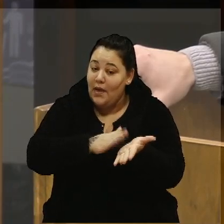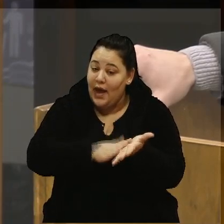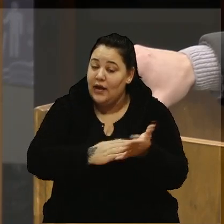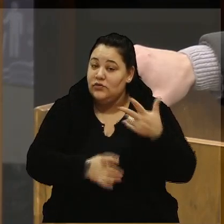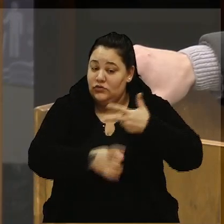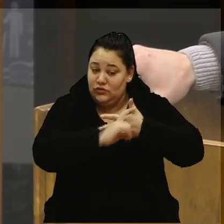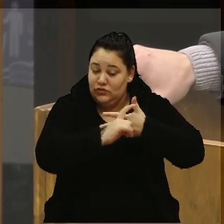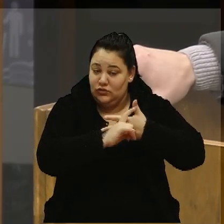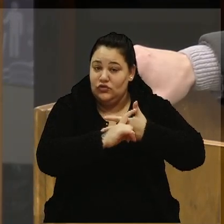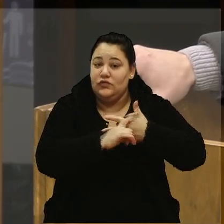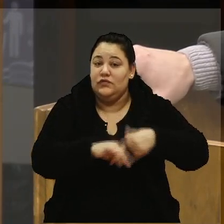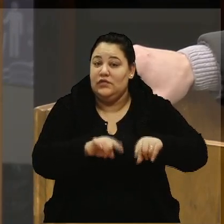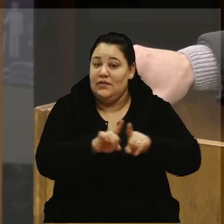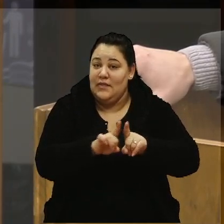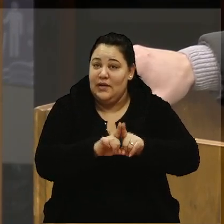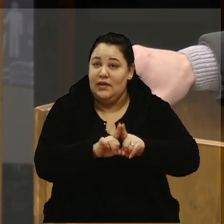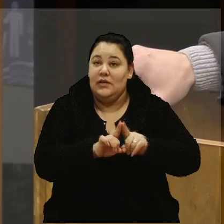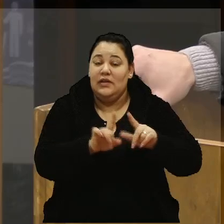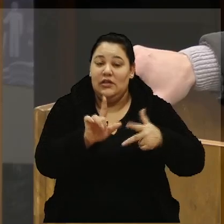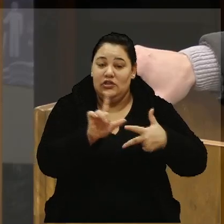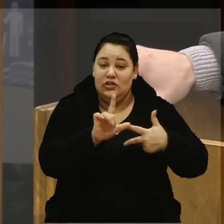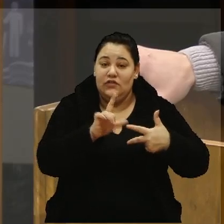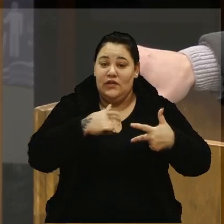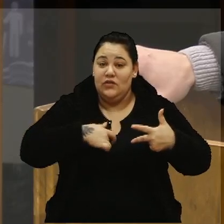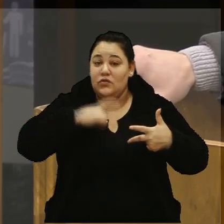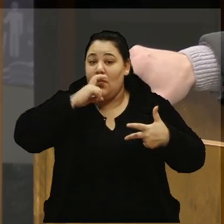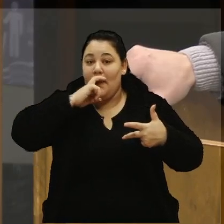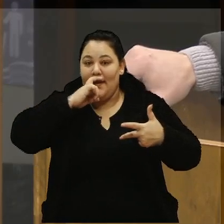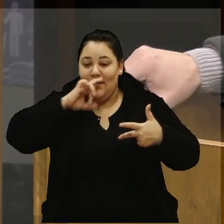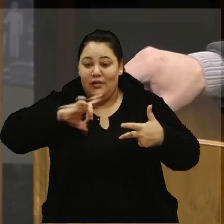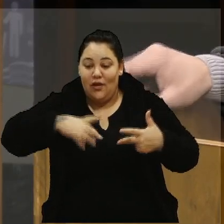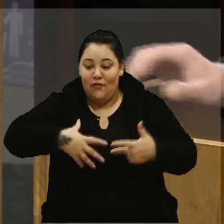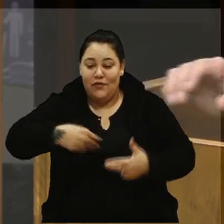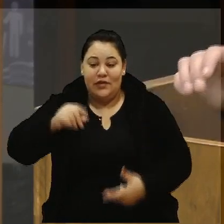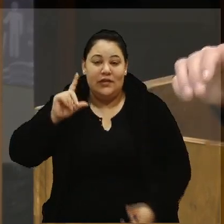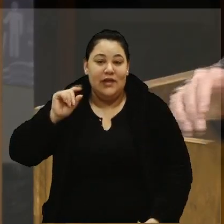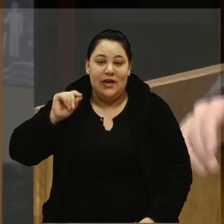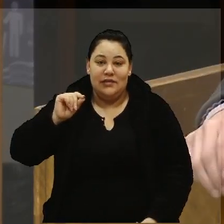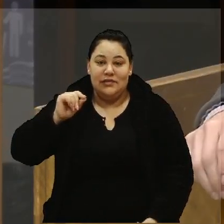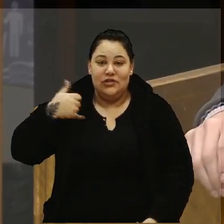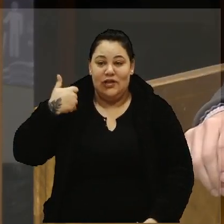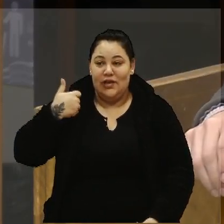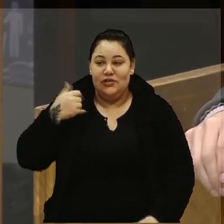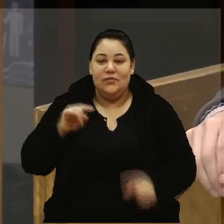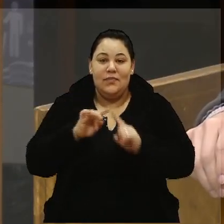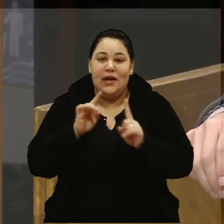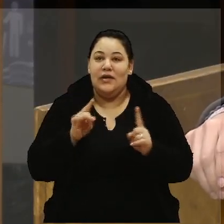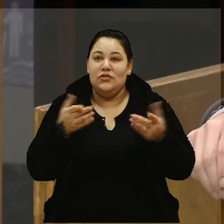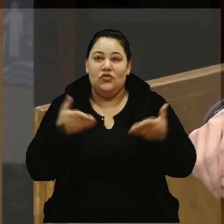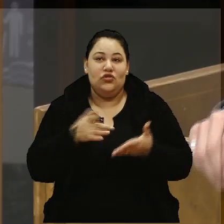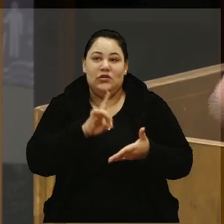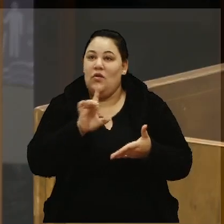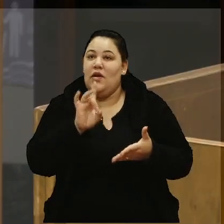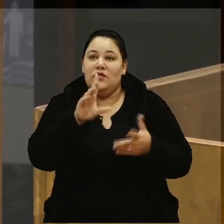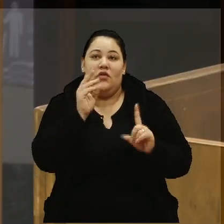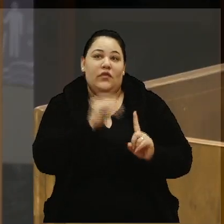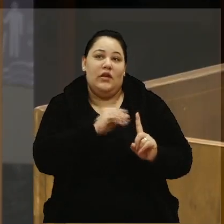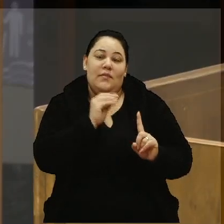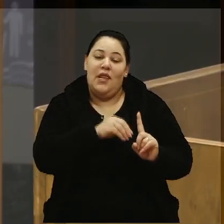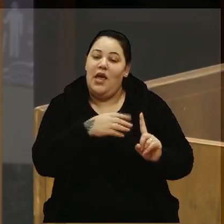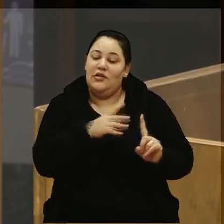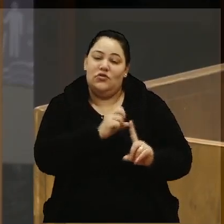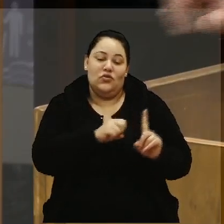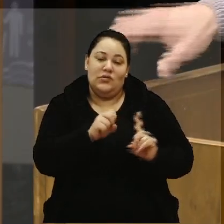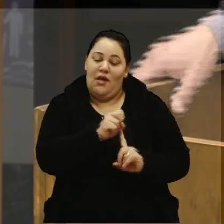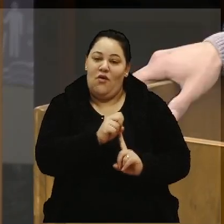consistente, mais abrangente. Eu sou pai, eu tenho uma filha de 10 anos. Mas hoje não é só a questão da vulnerabilidade social.